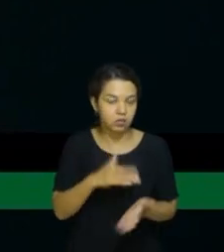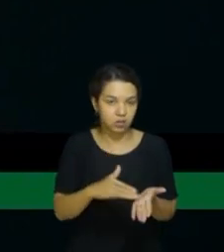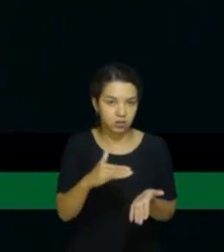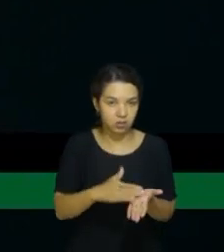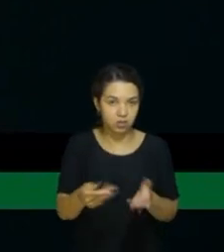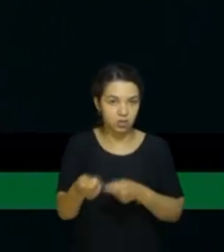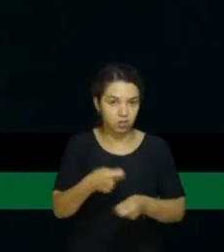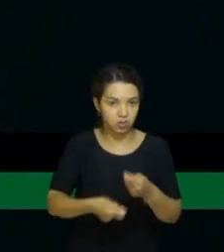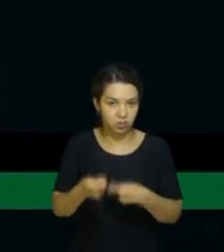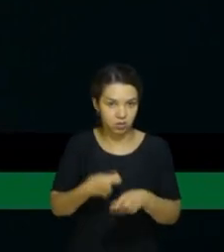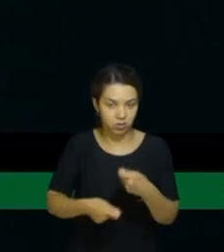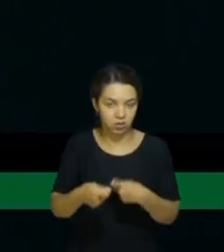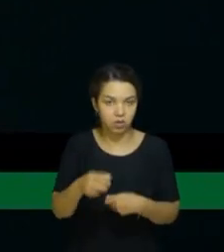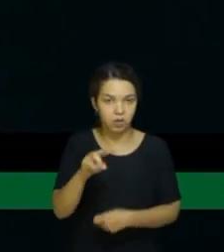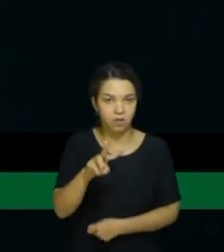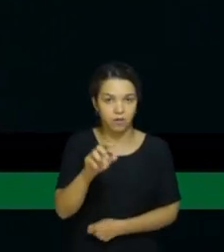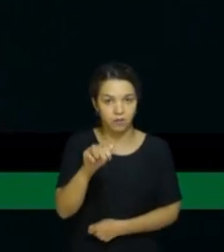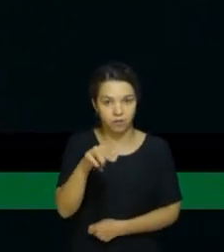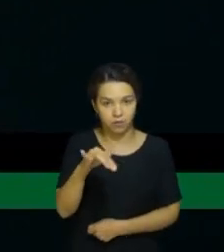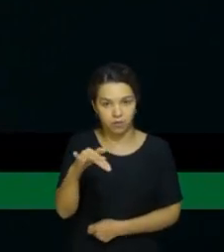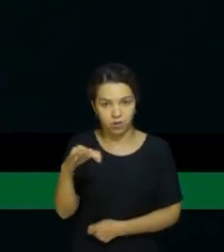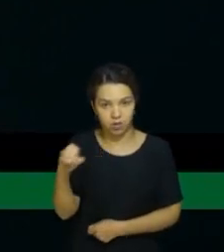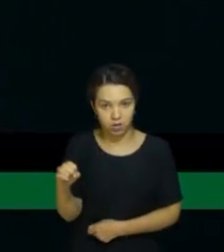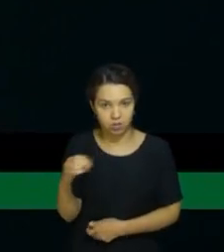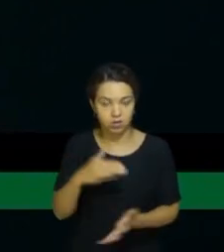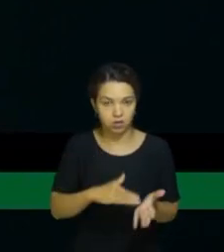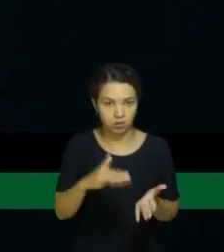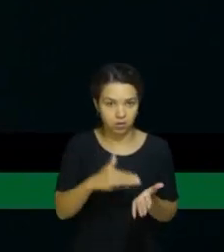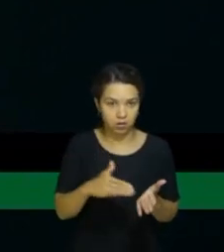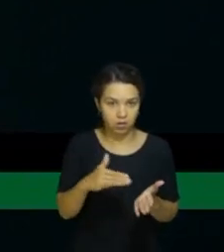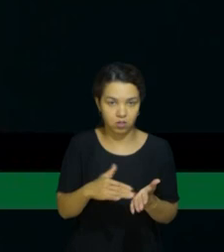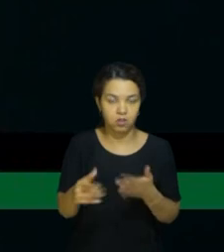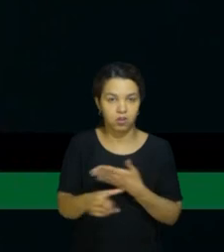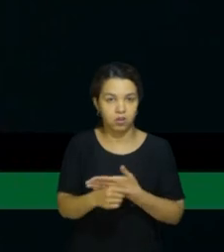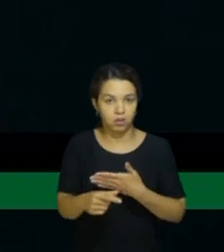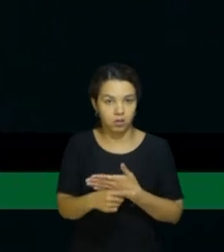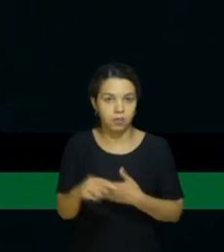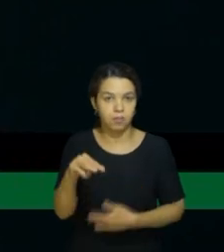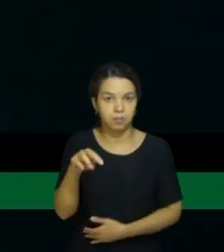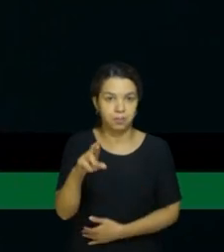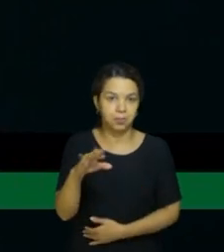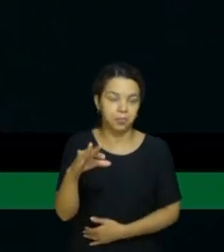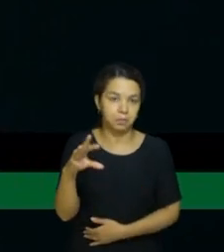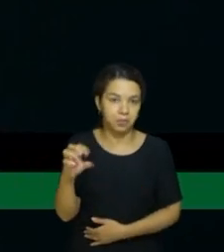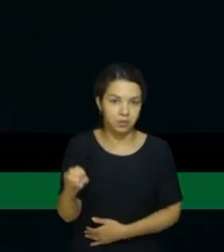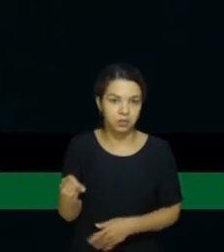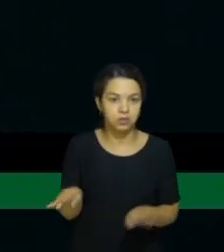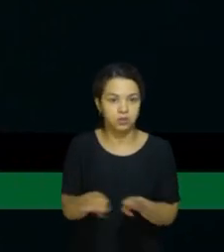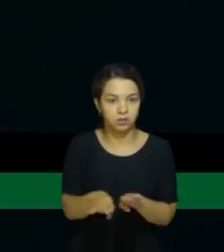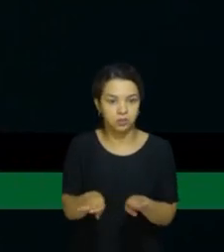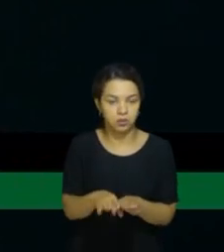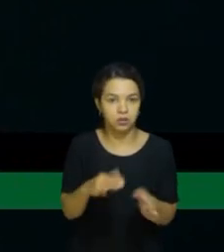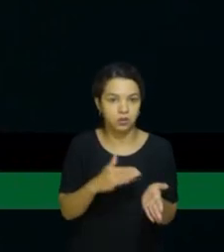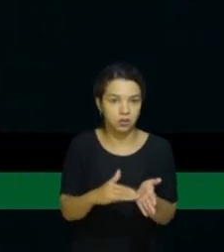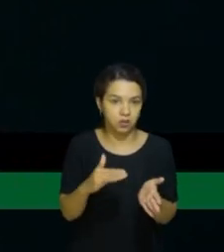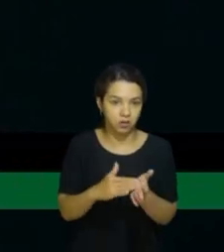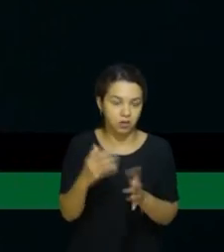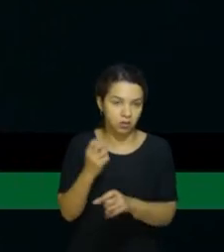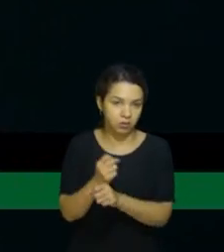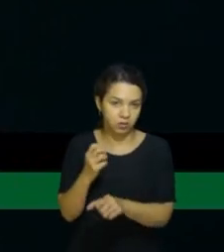administração vâo secretário da casa civil Marcelo e o secretário da fazenda